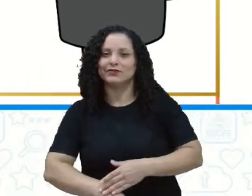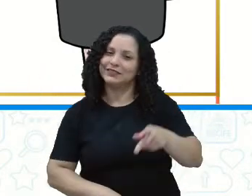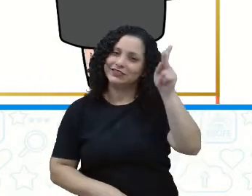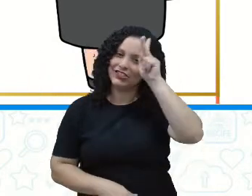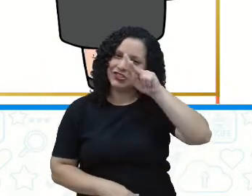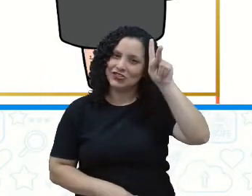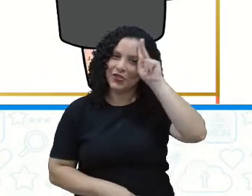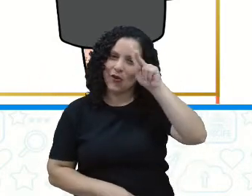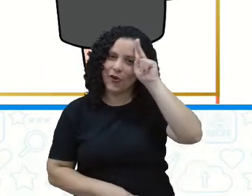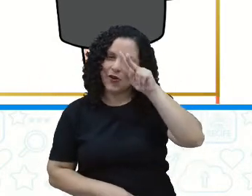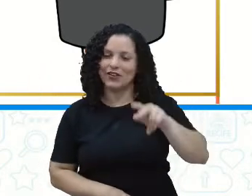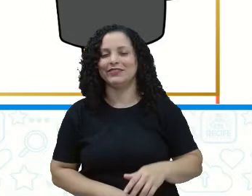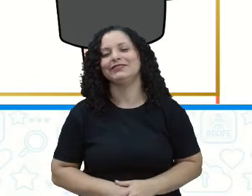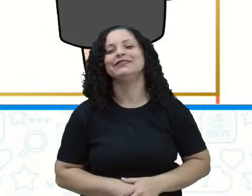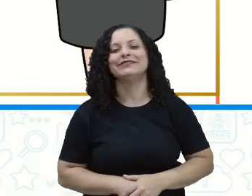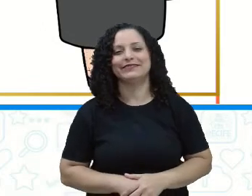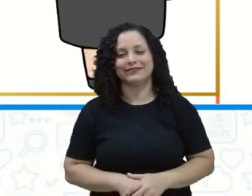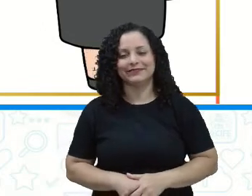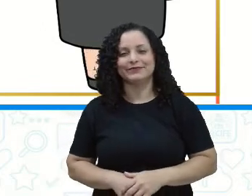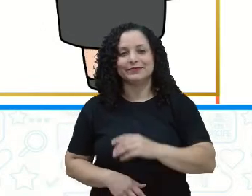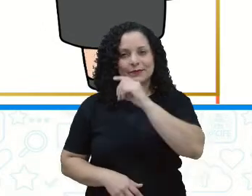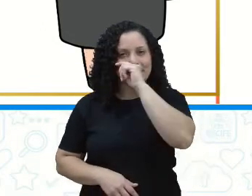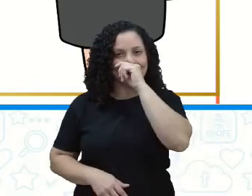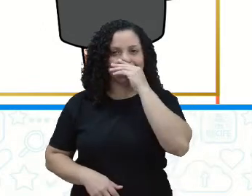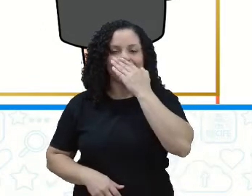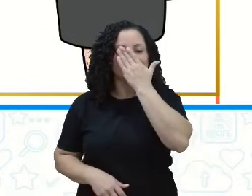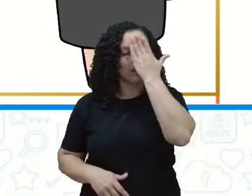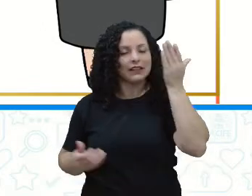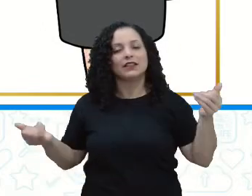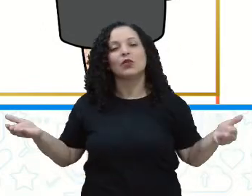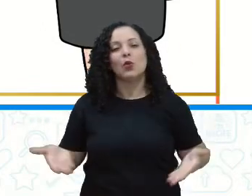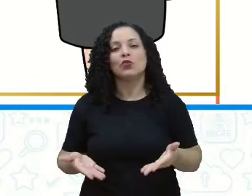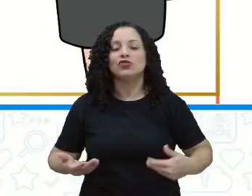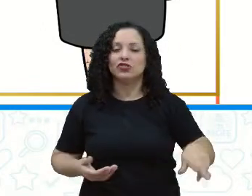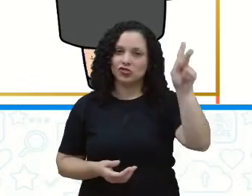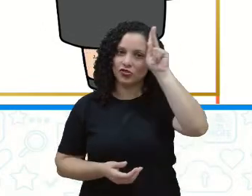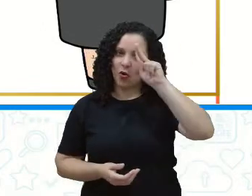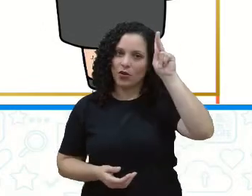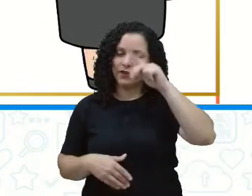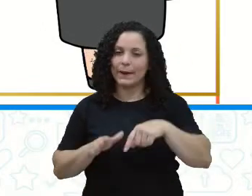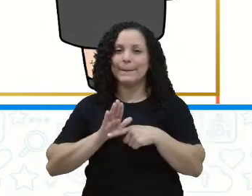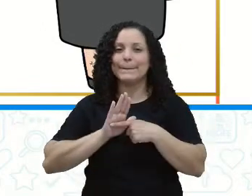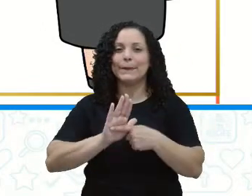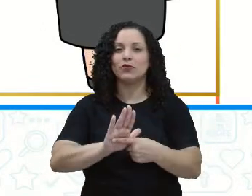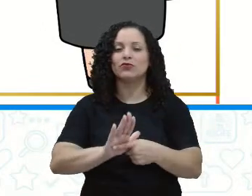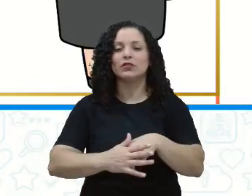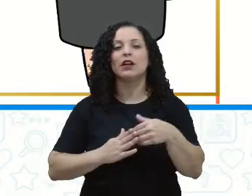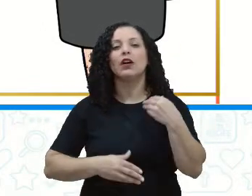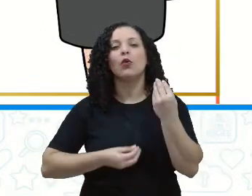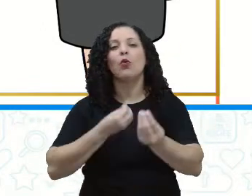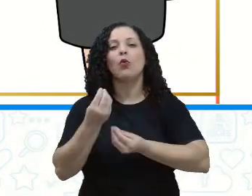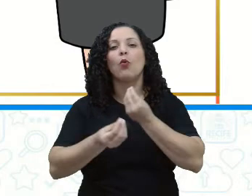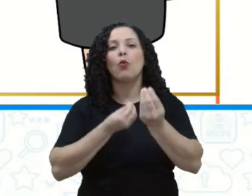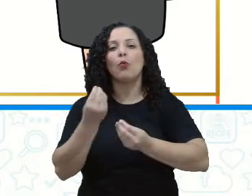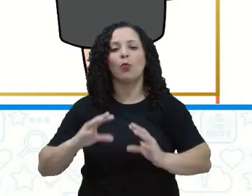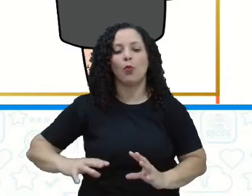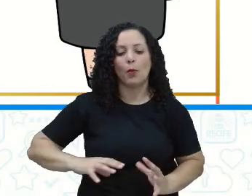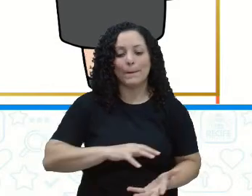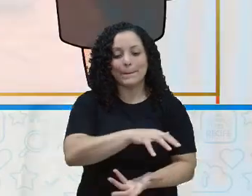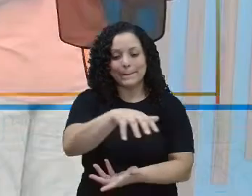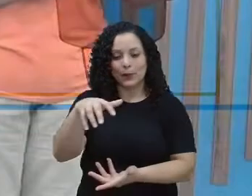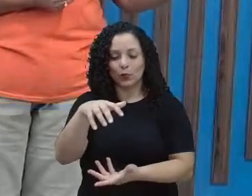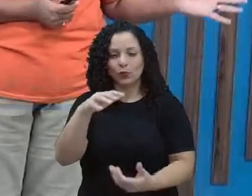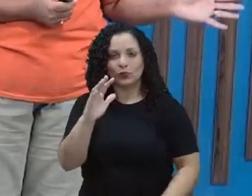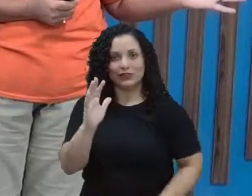da história. E a história de hoje vai falar justamente como surgiu o mundo de acordo